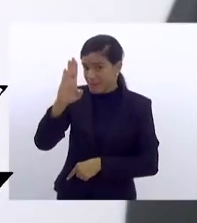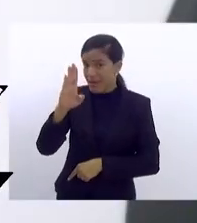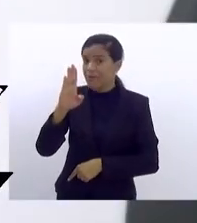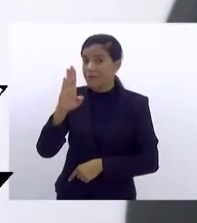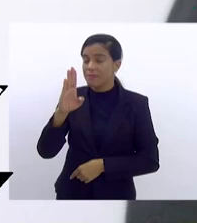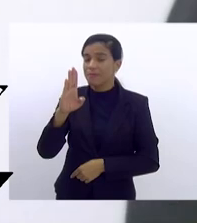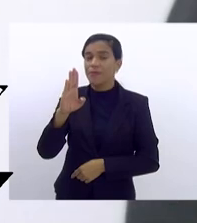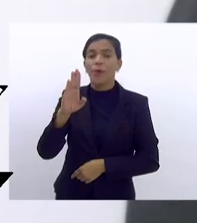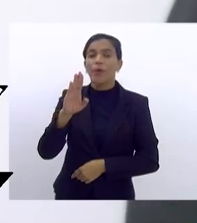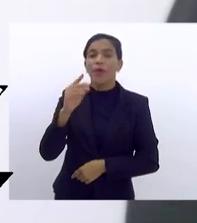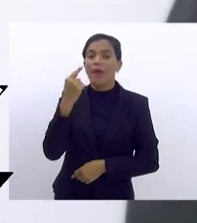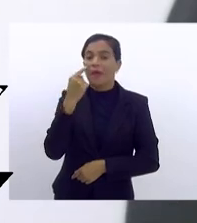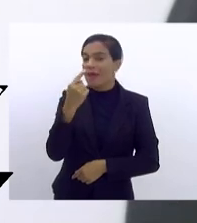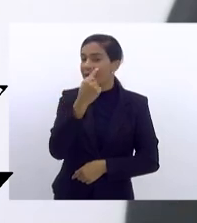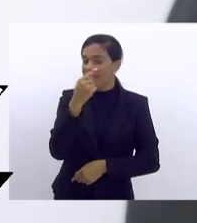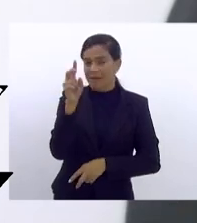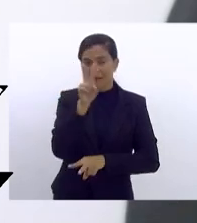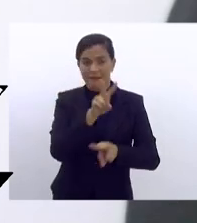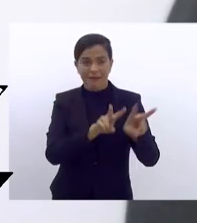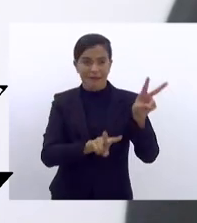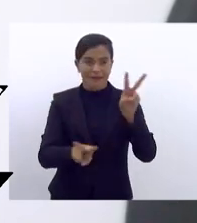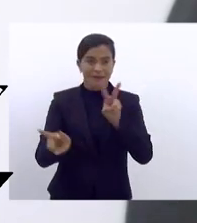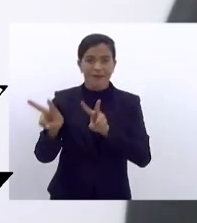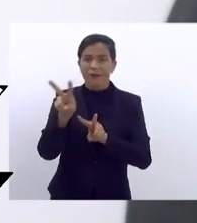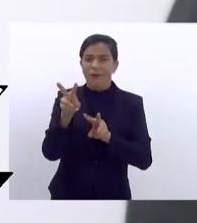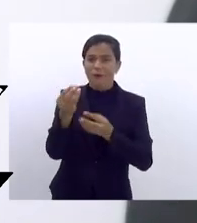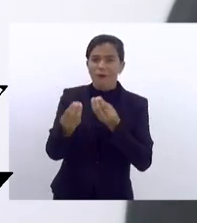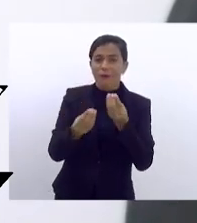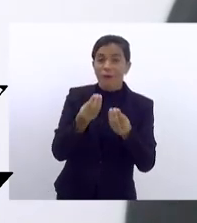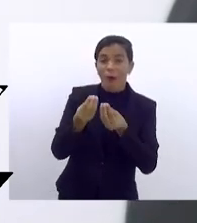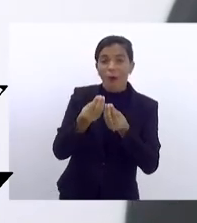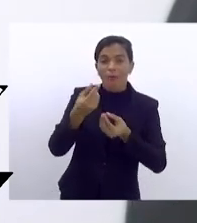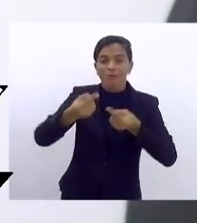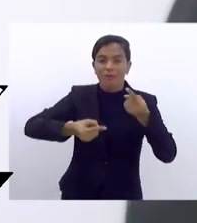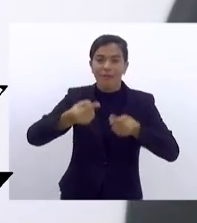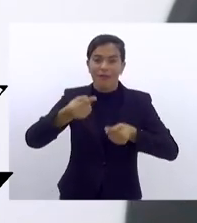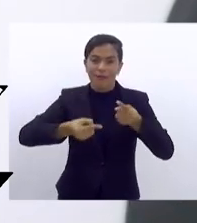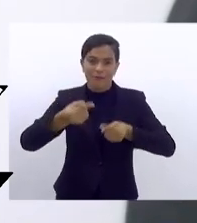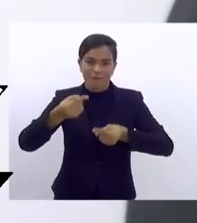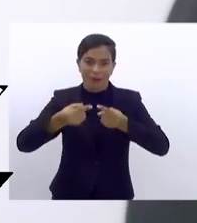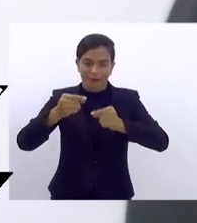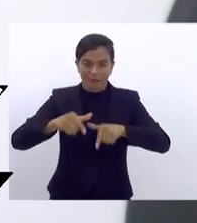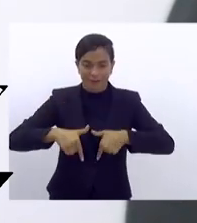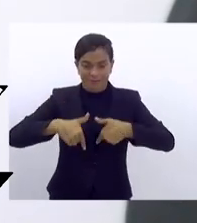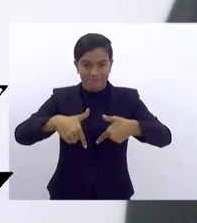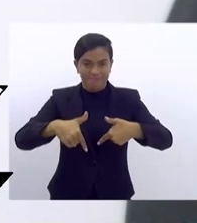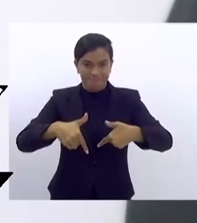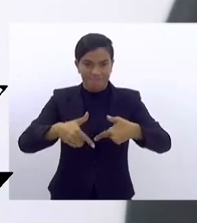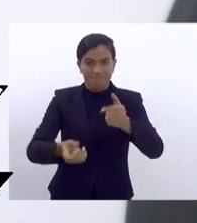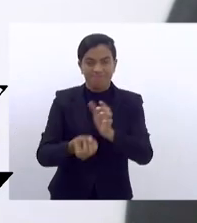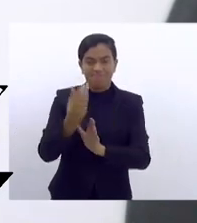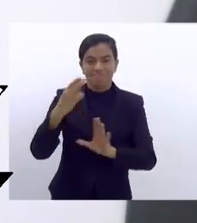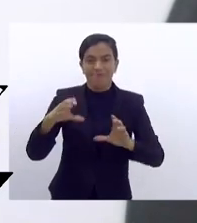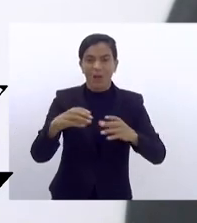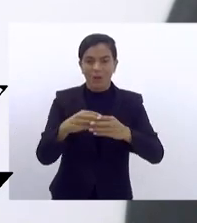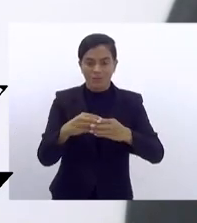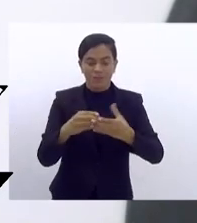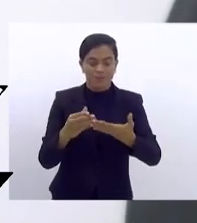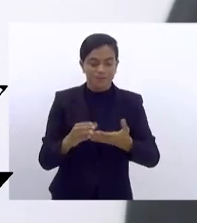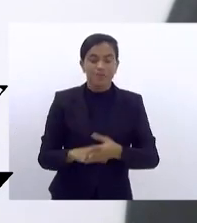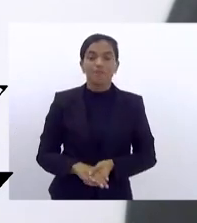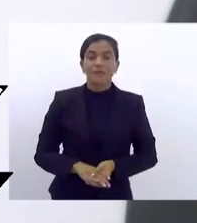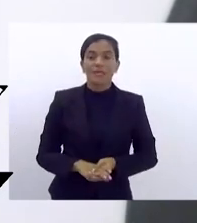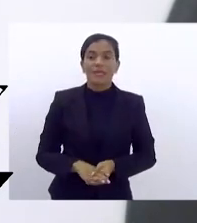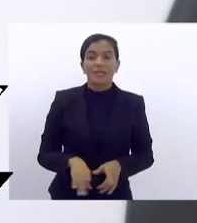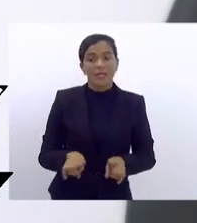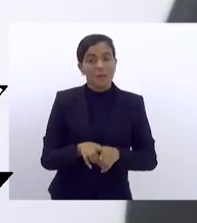a ótica com que esse debate está sendo feito aqui por essa comissão e cumprimentando aqui o